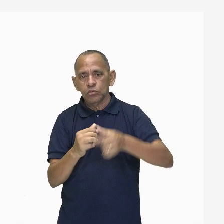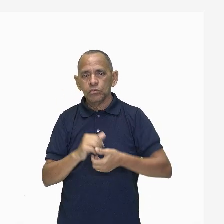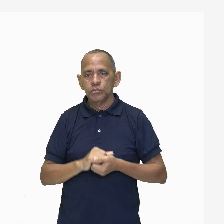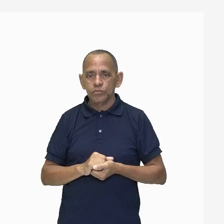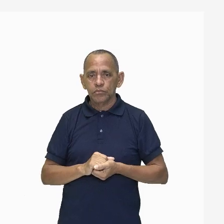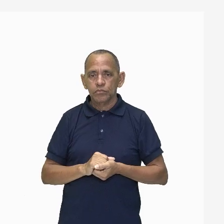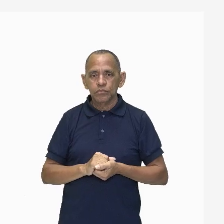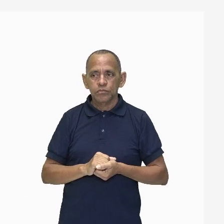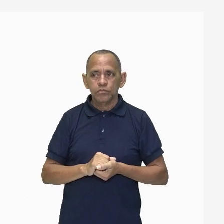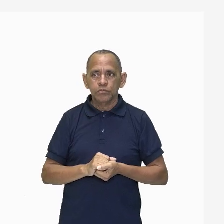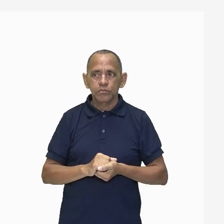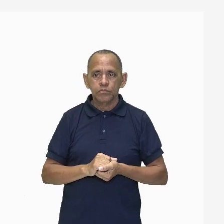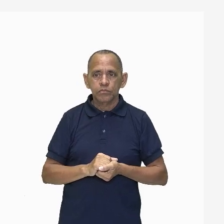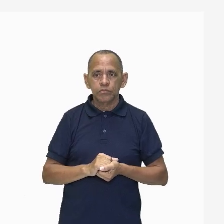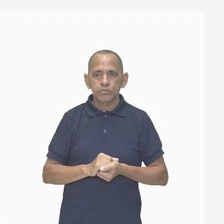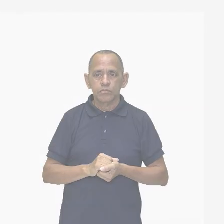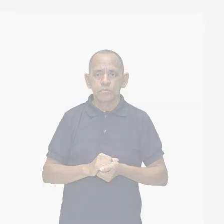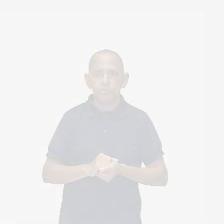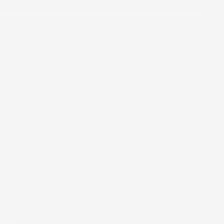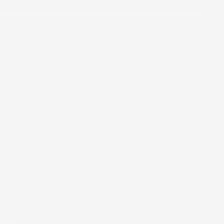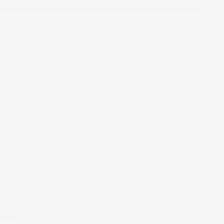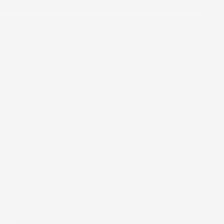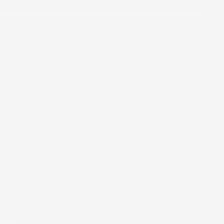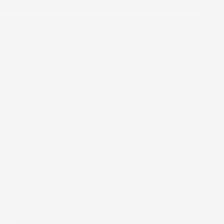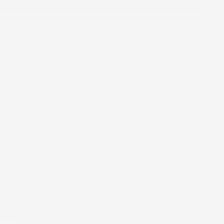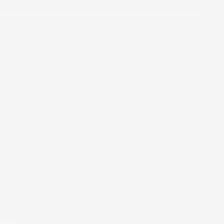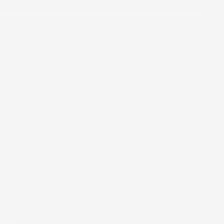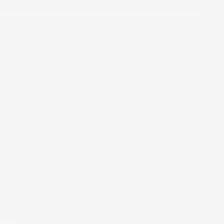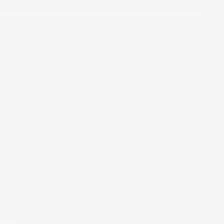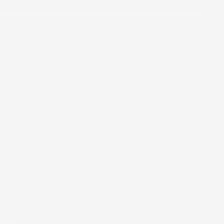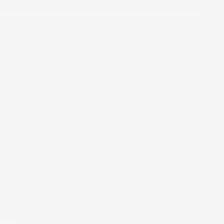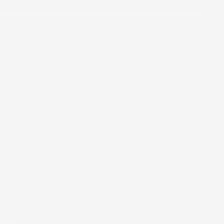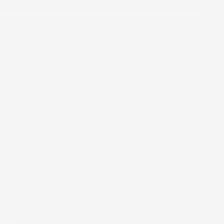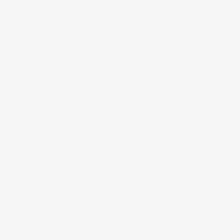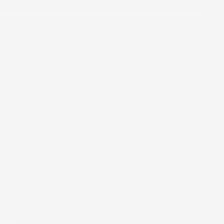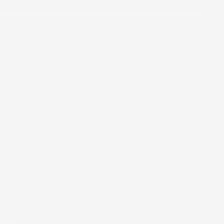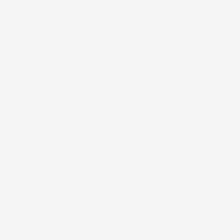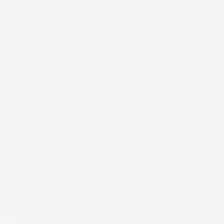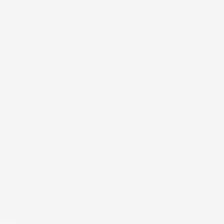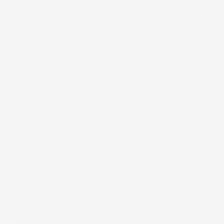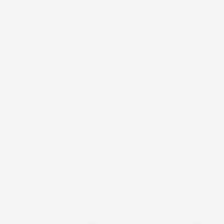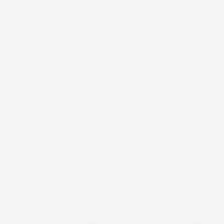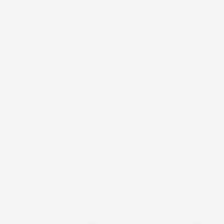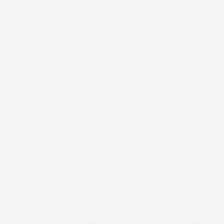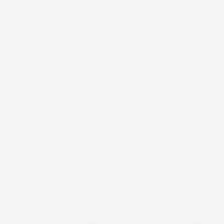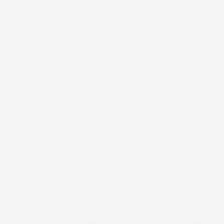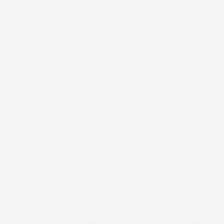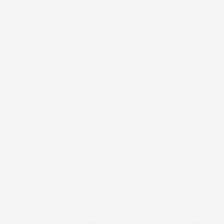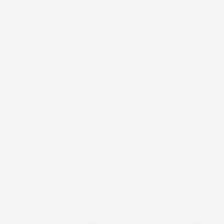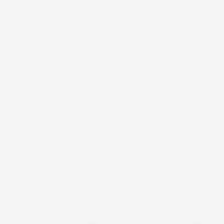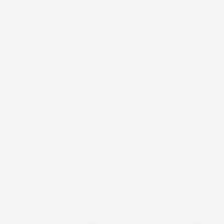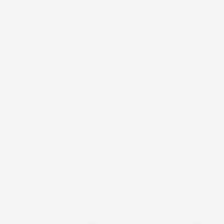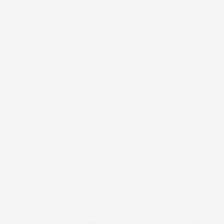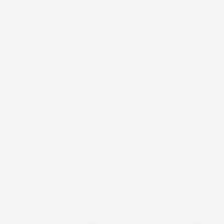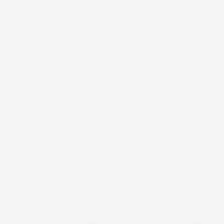é quanto mesmo? R$1 dividido para 2 pessoas é 0,5. Então, lá no meu